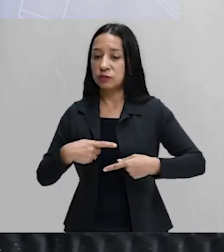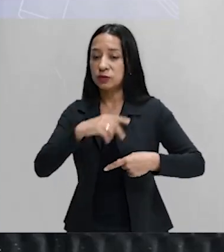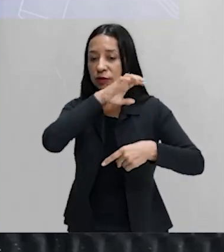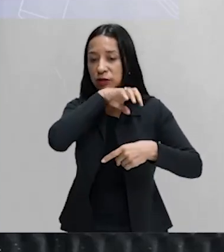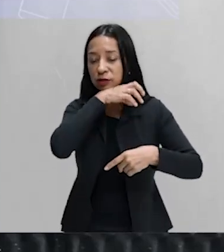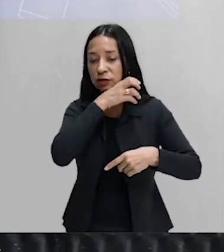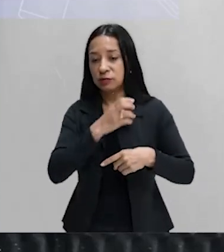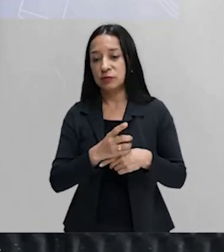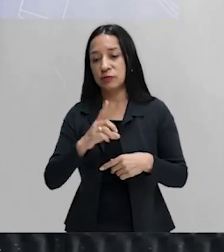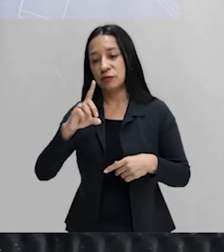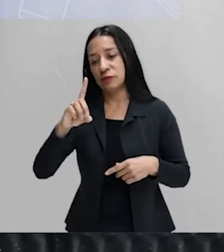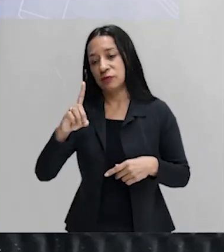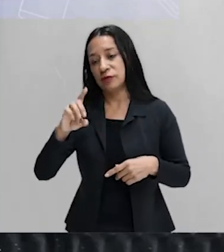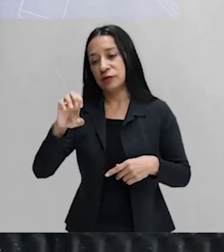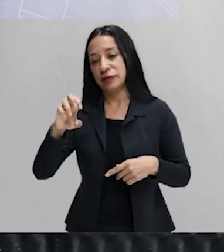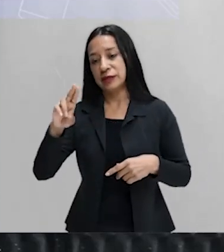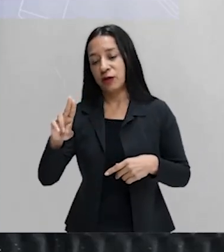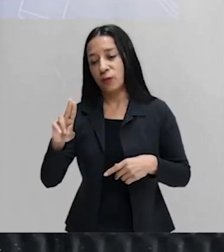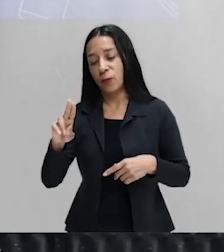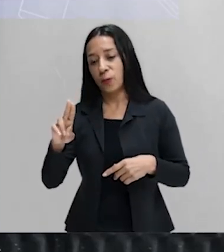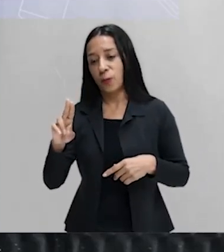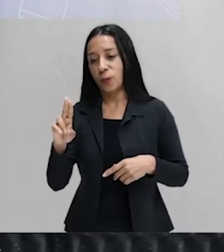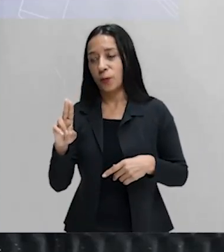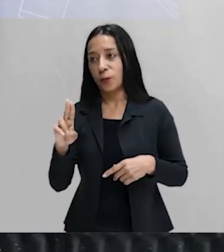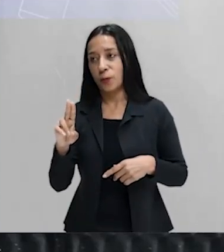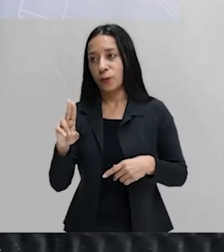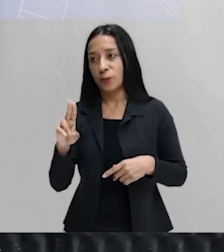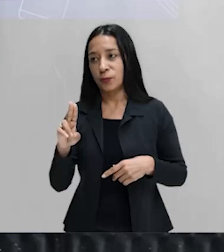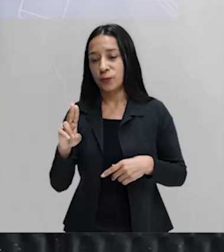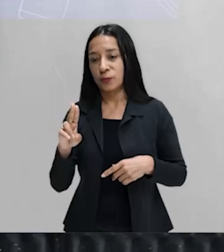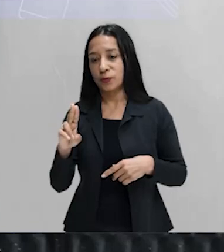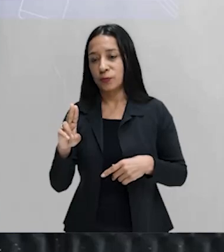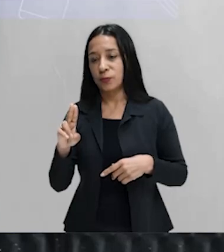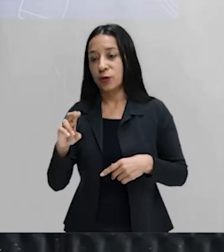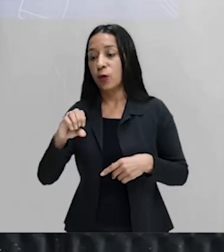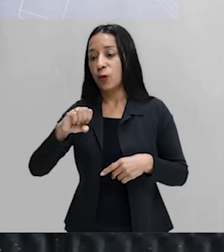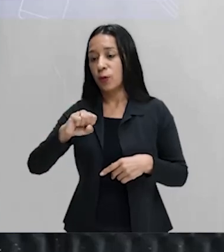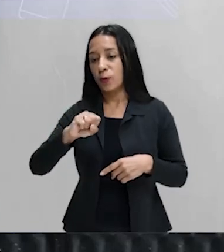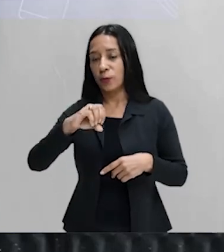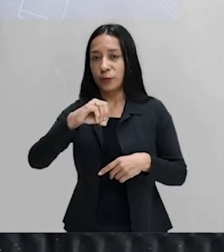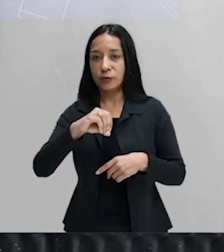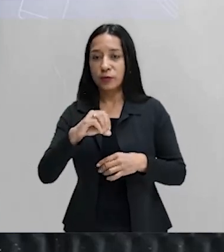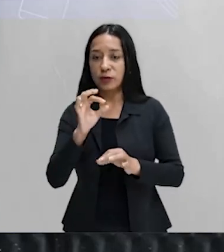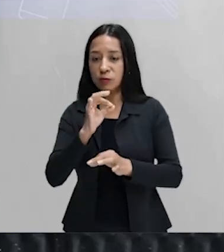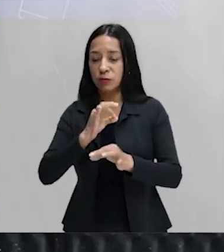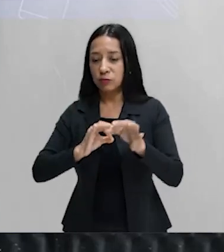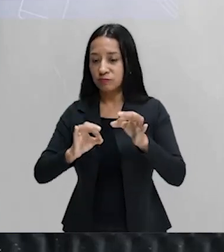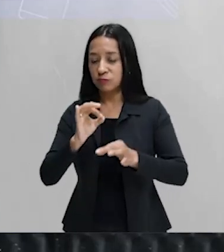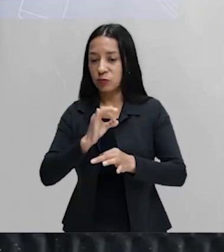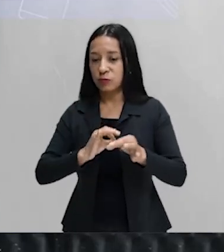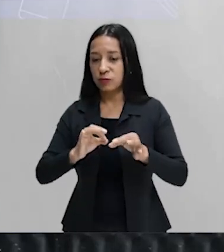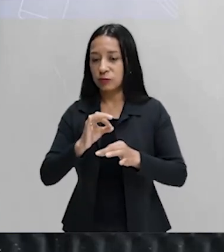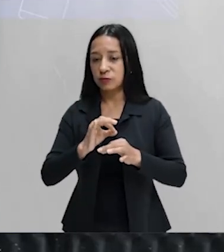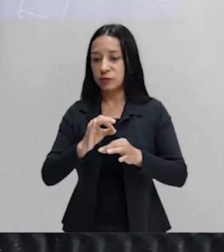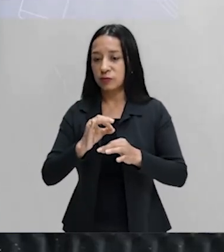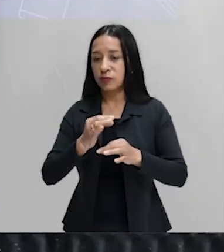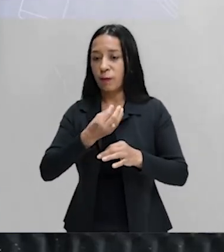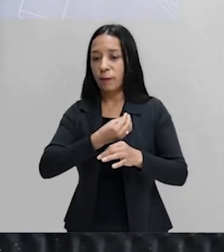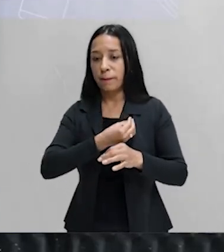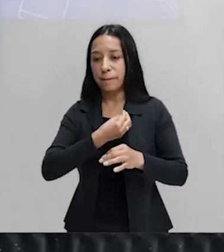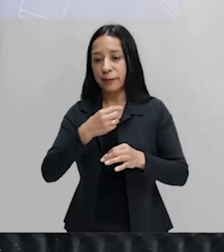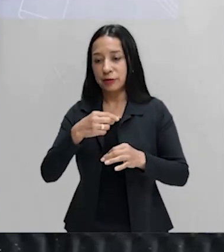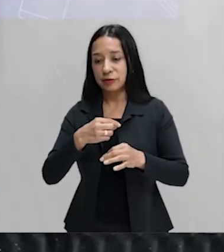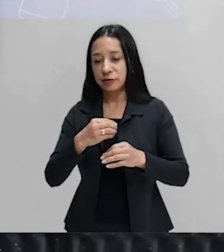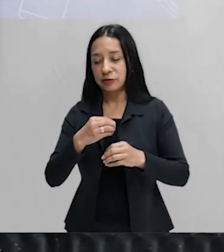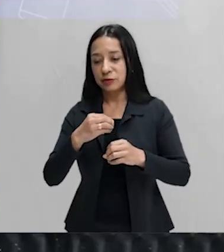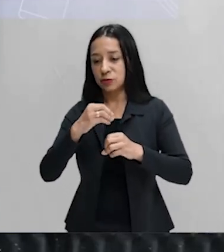animais deuterostômico, ou seja, o embrião que nos formou, o blastóporo presente no embrião